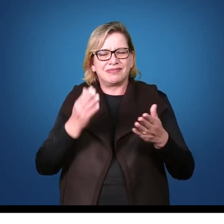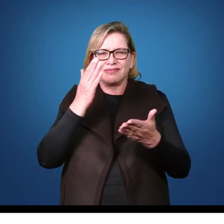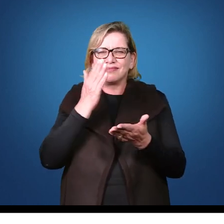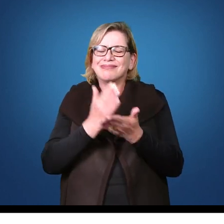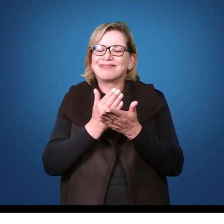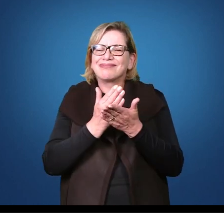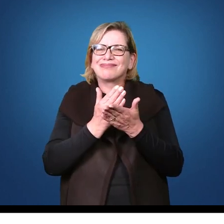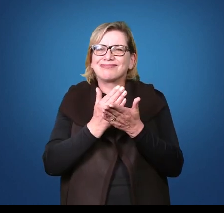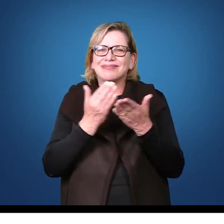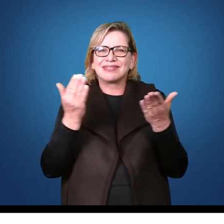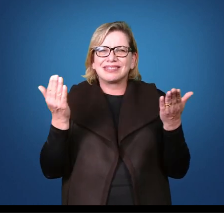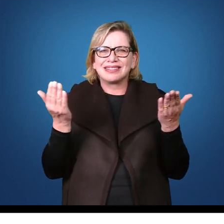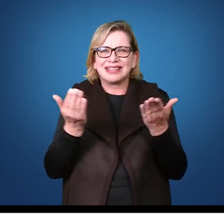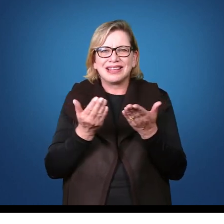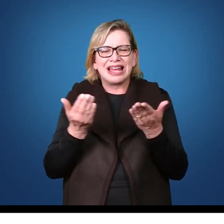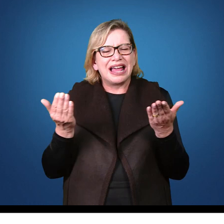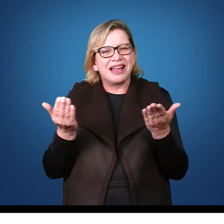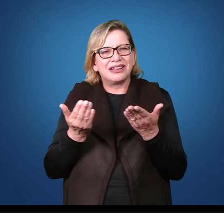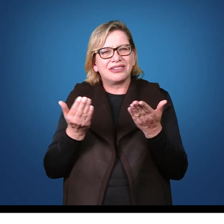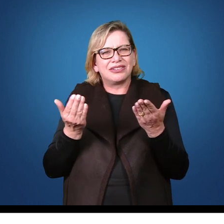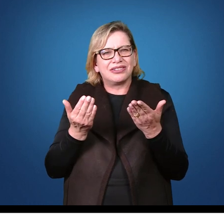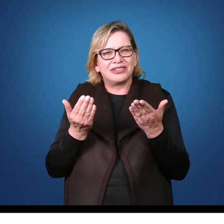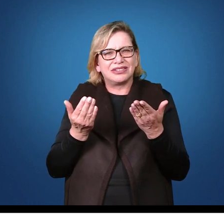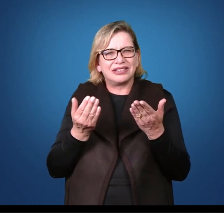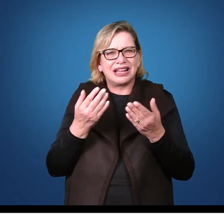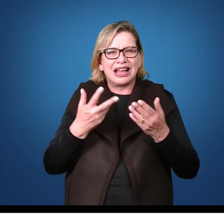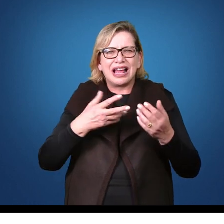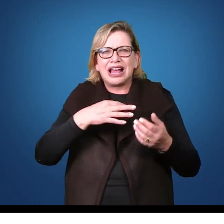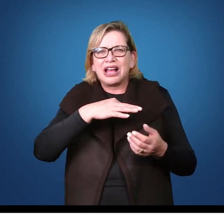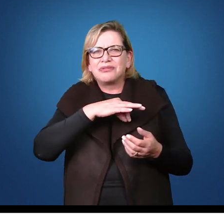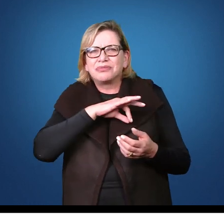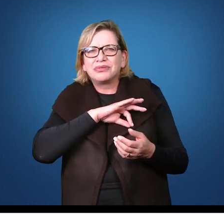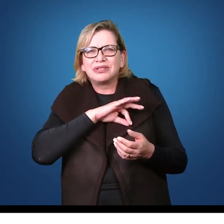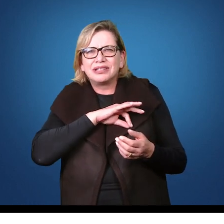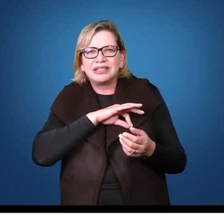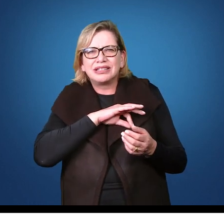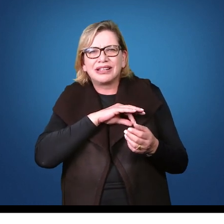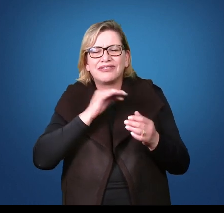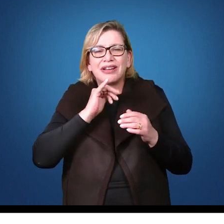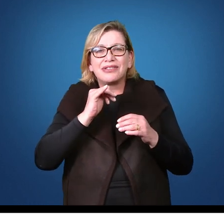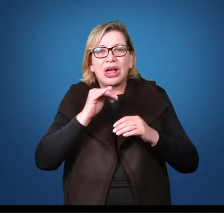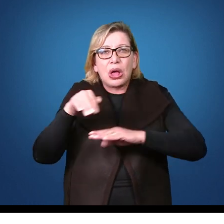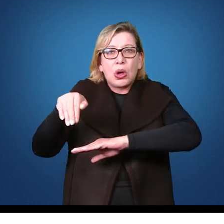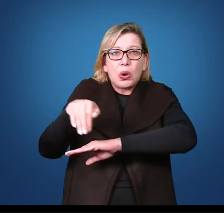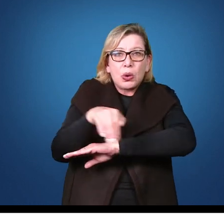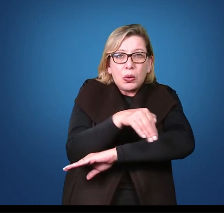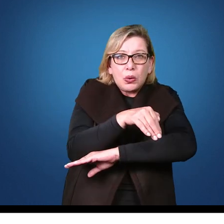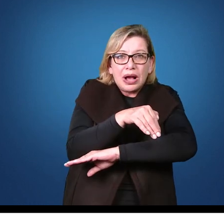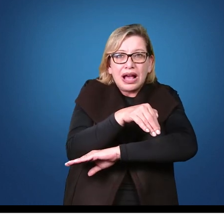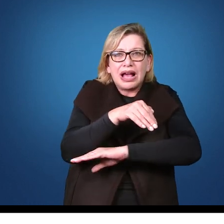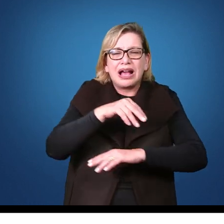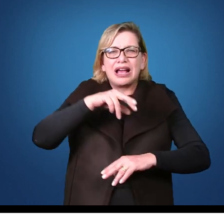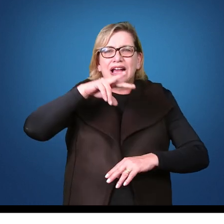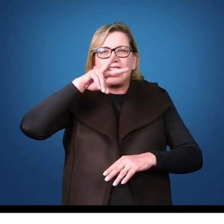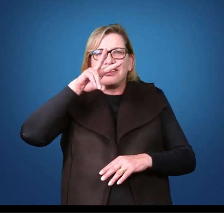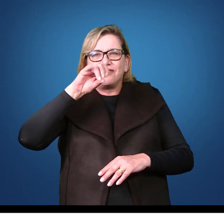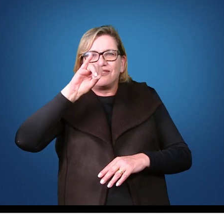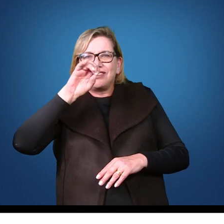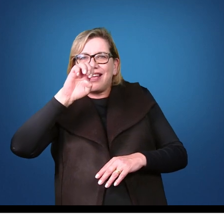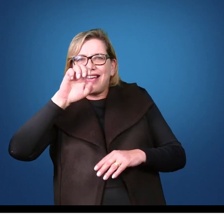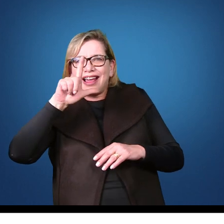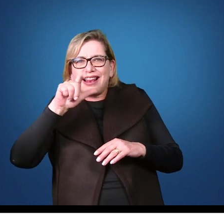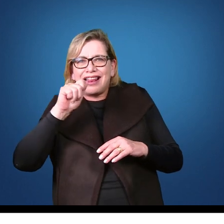Parou! Agora a detetive é que vai dizer rua ou viela. É um grau a mais de